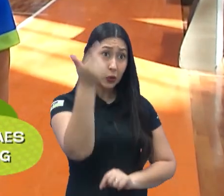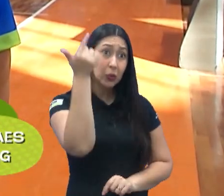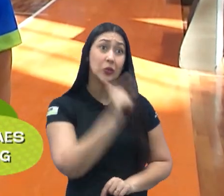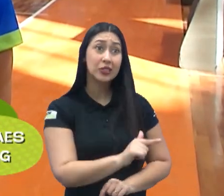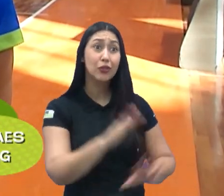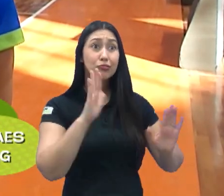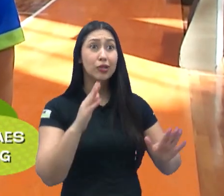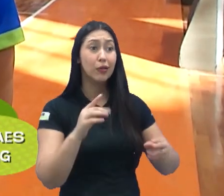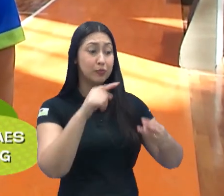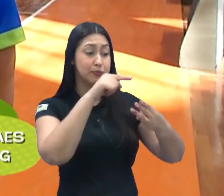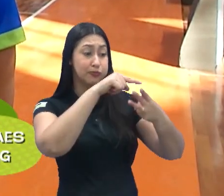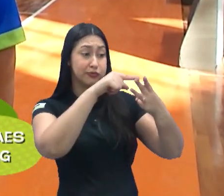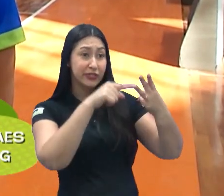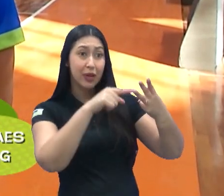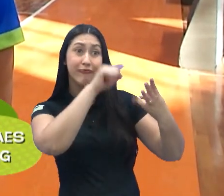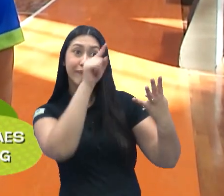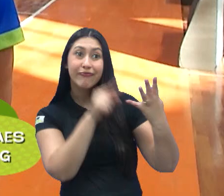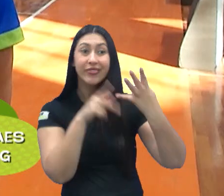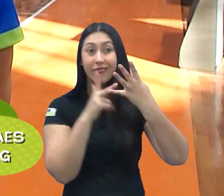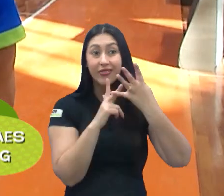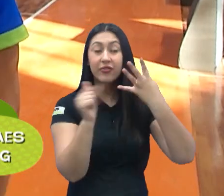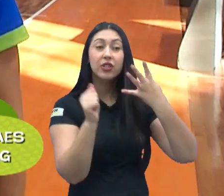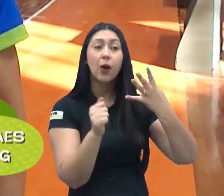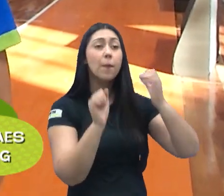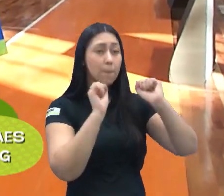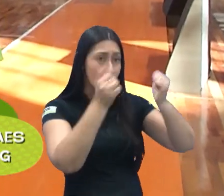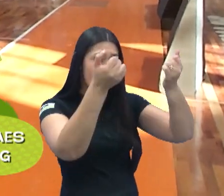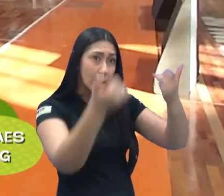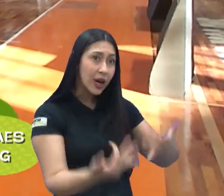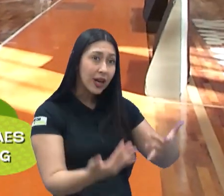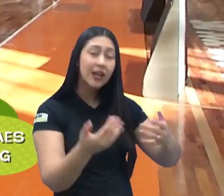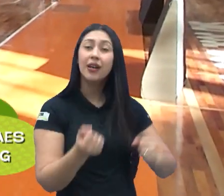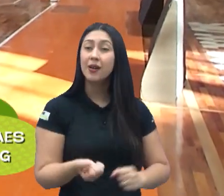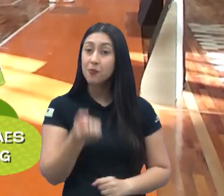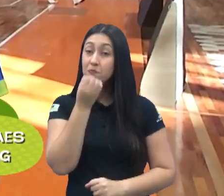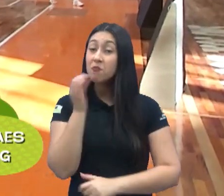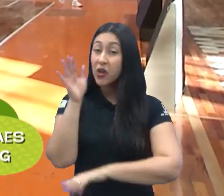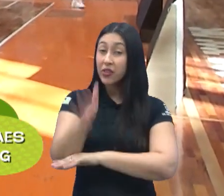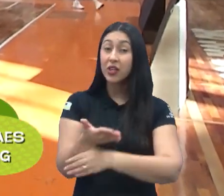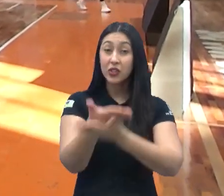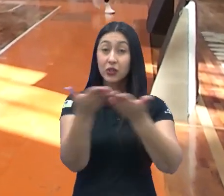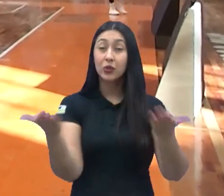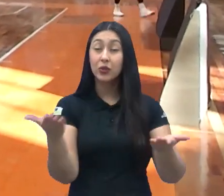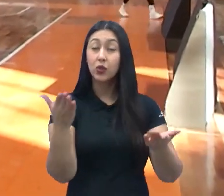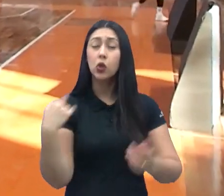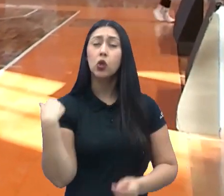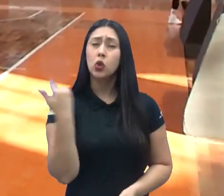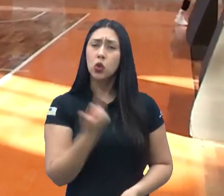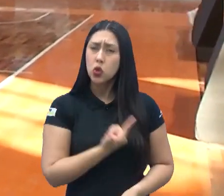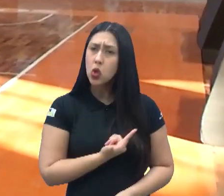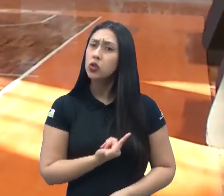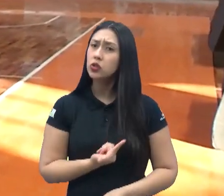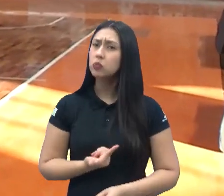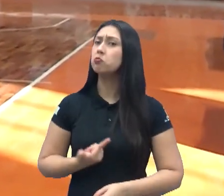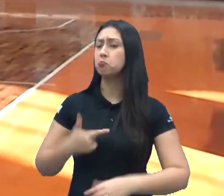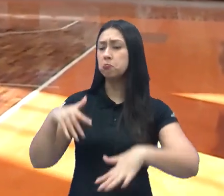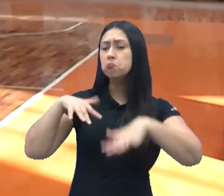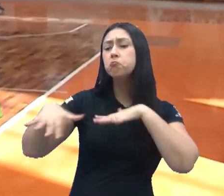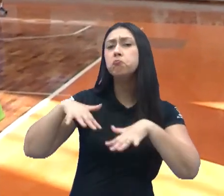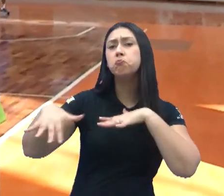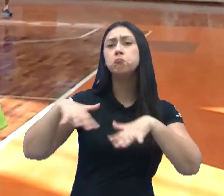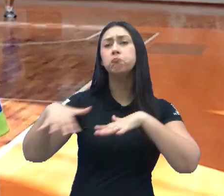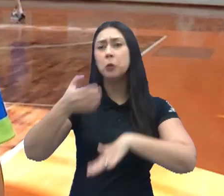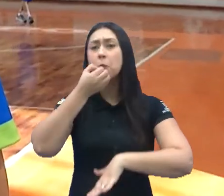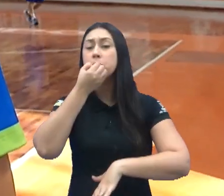3 jogos. Fala pra gente sobre esse jogo, a vitória contra o Juiz de Fora. Boa tarde a todos. Acho que a gente se comportou bem, né? O time foi